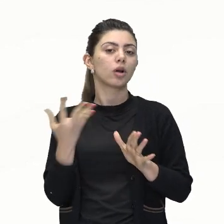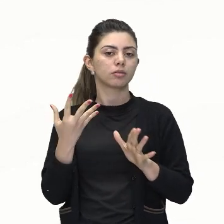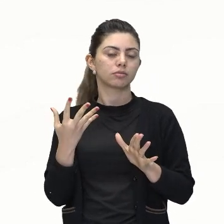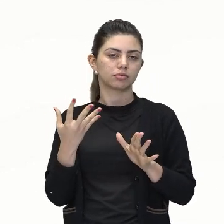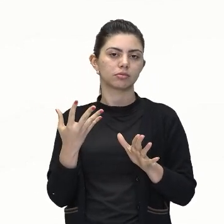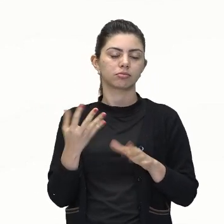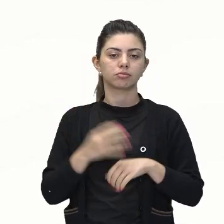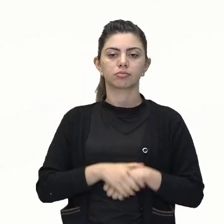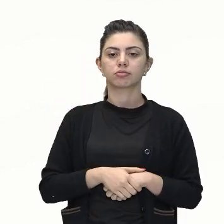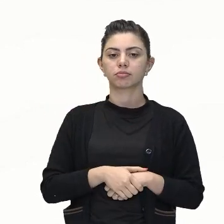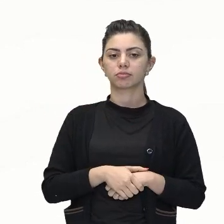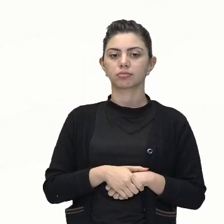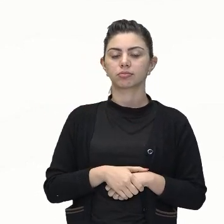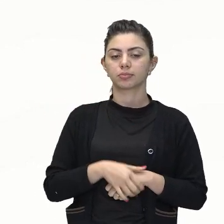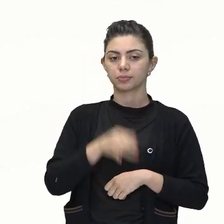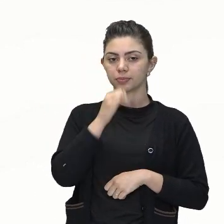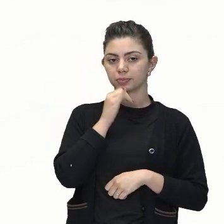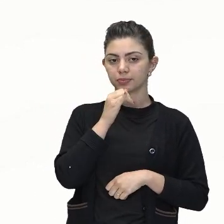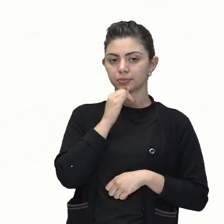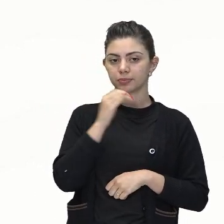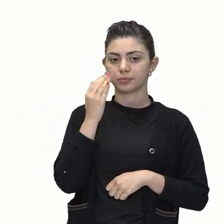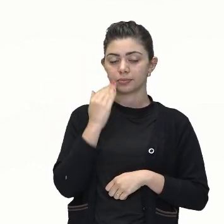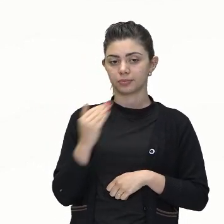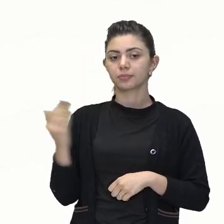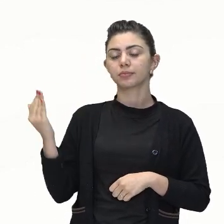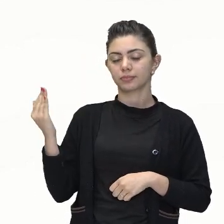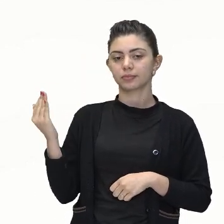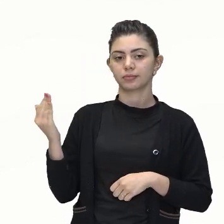quem? Será igual a